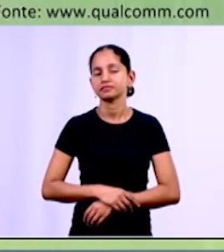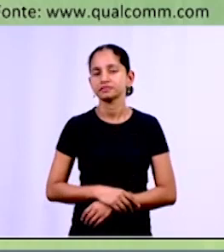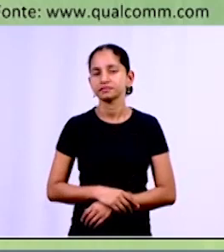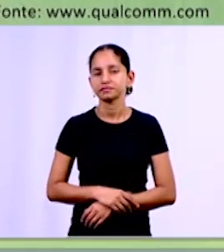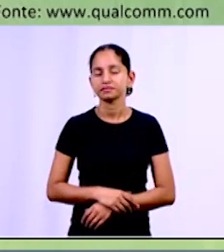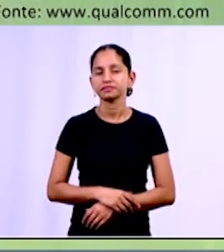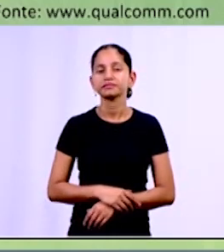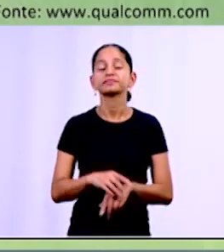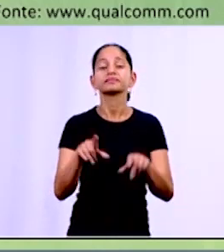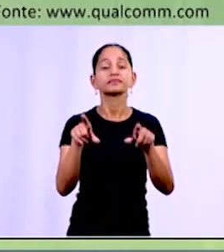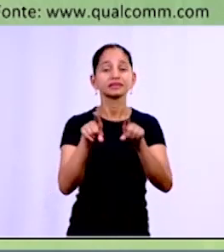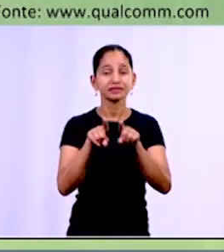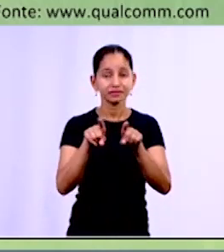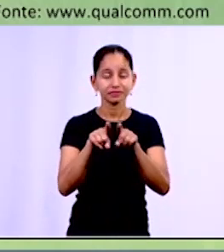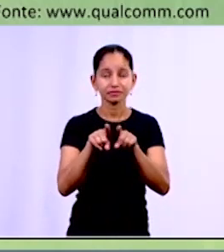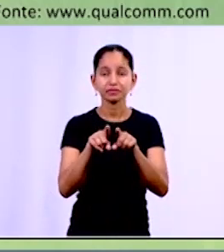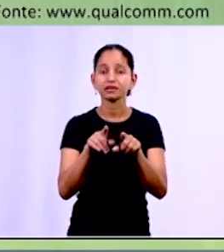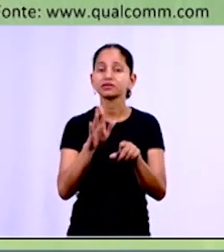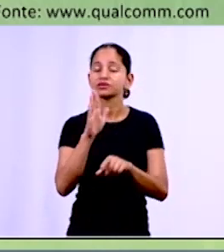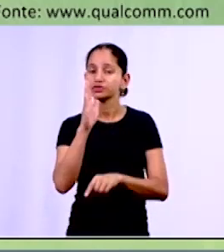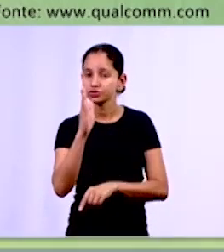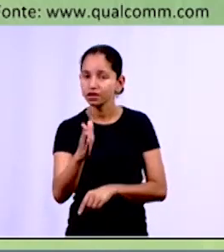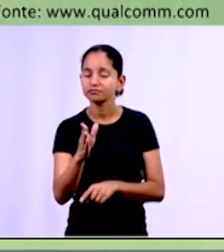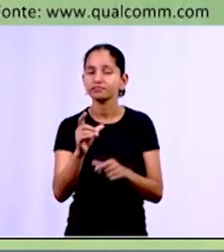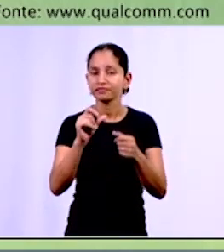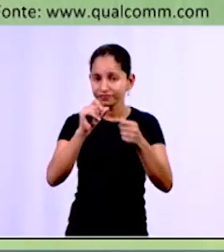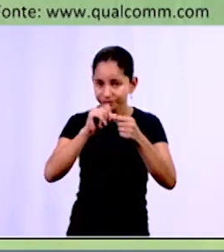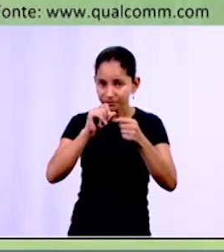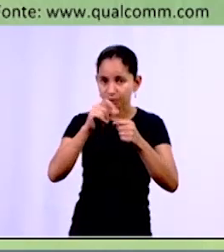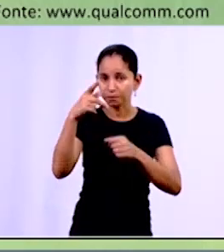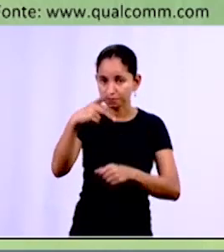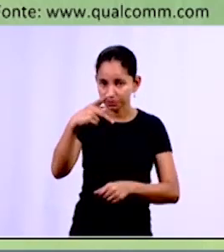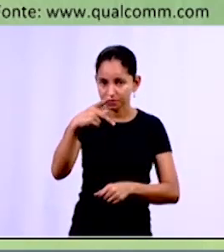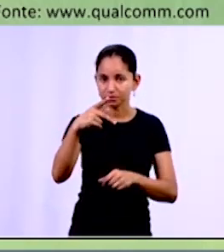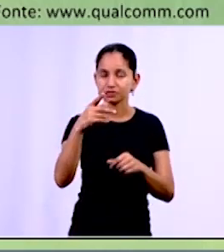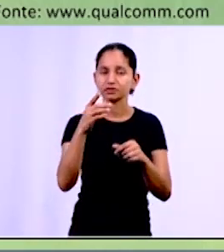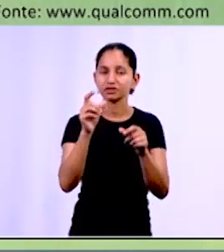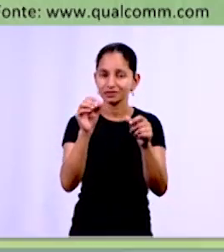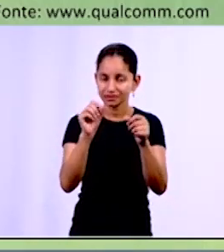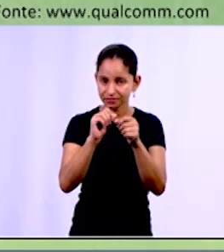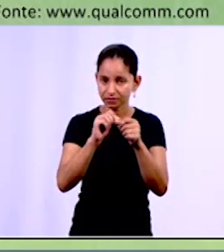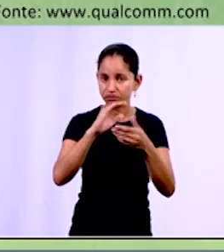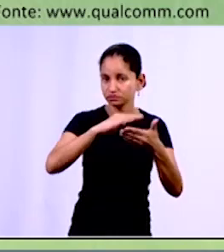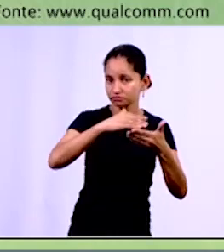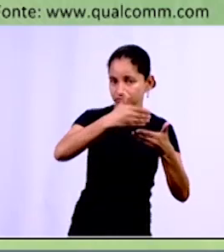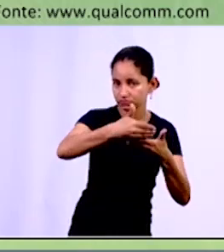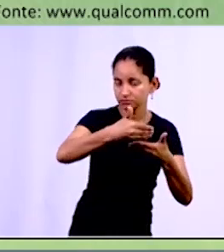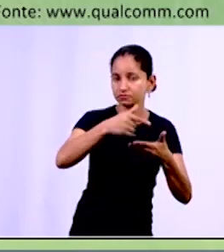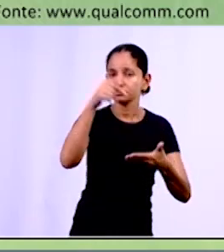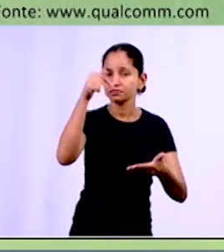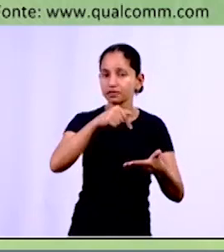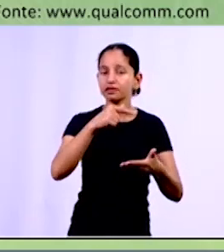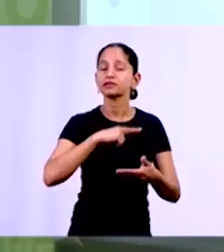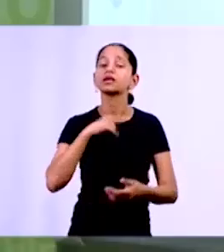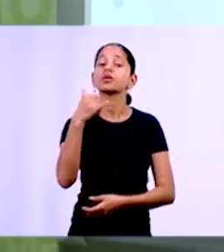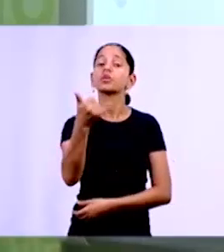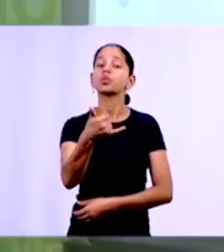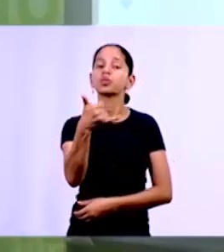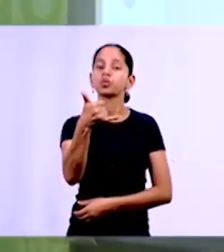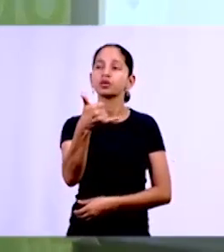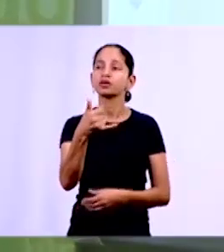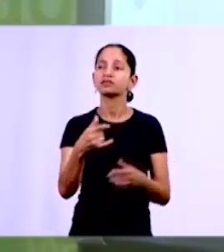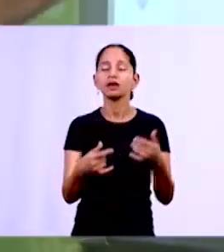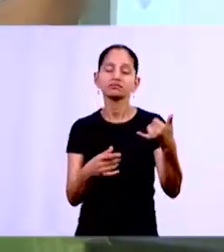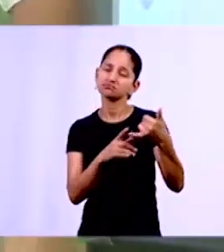E além dos processadores de notebooks, nós temos os processadores de celulares, até trouxe aqui um